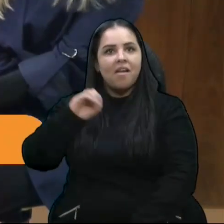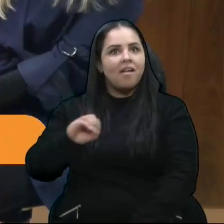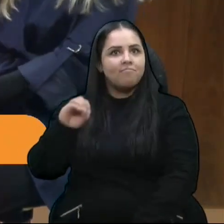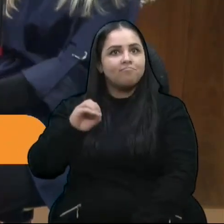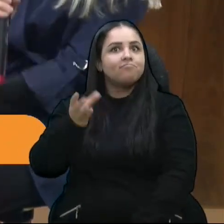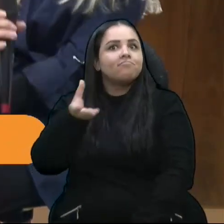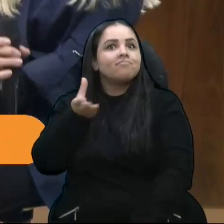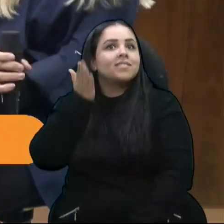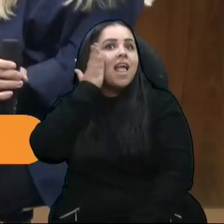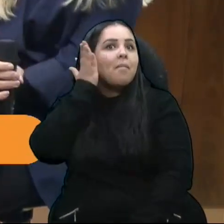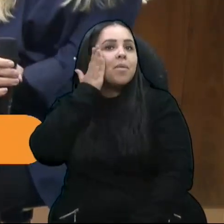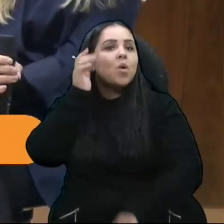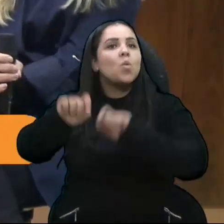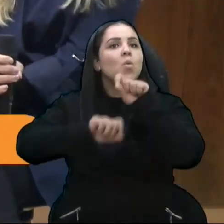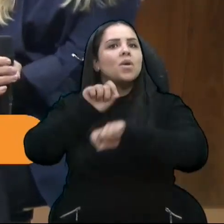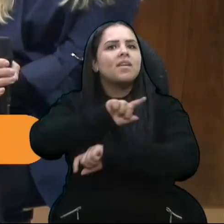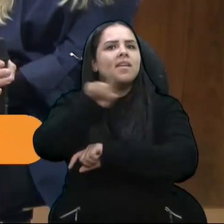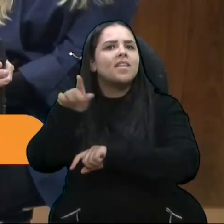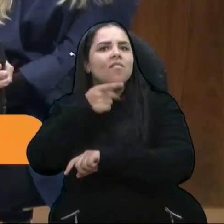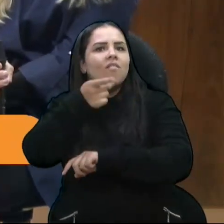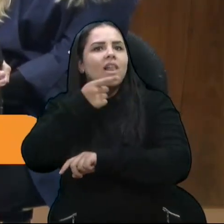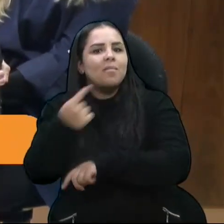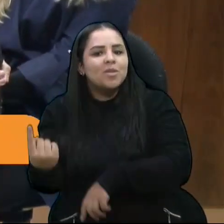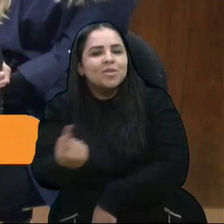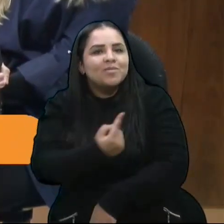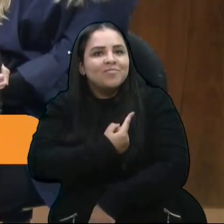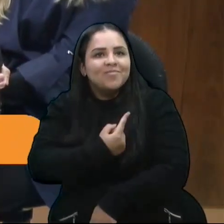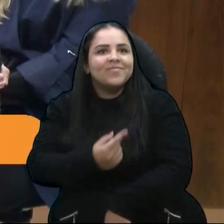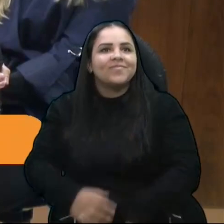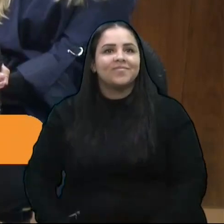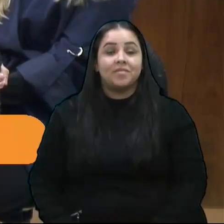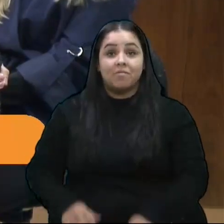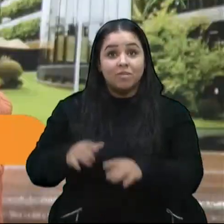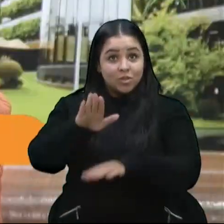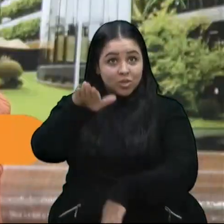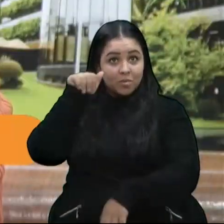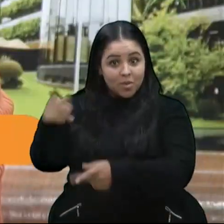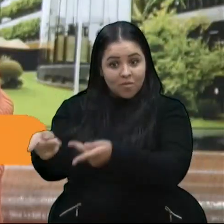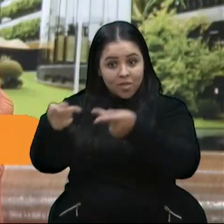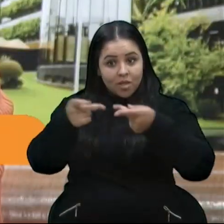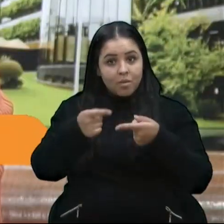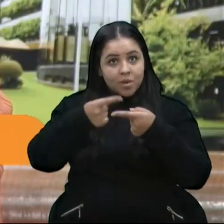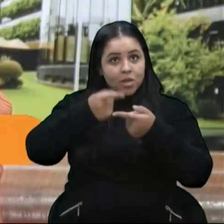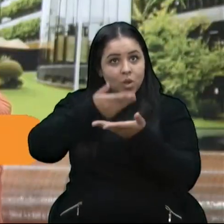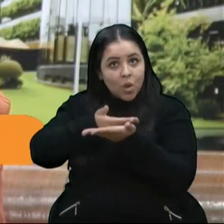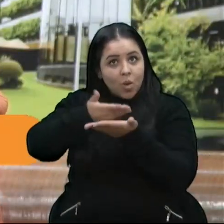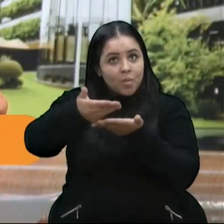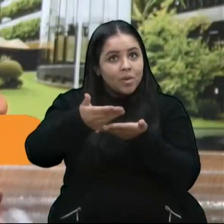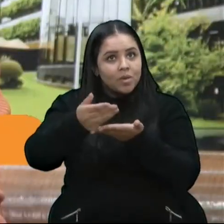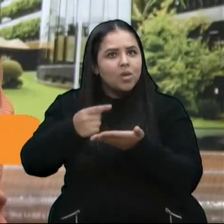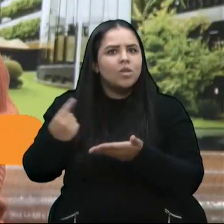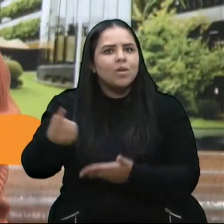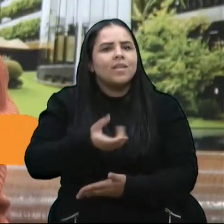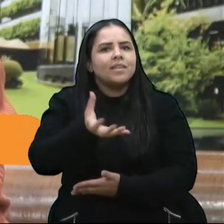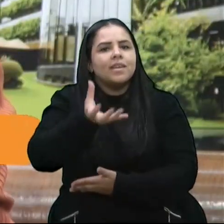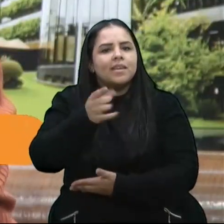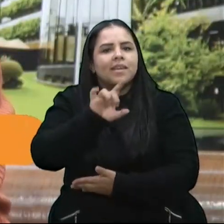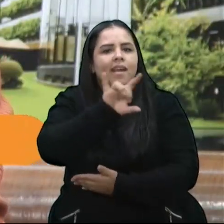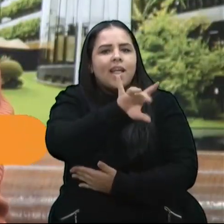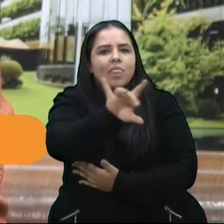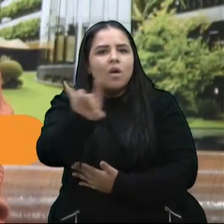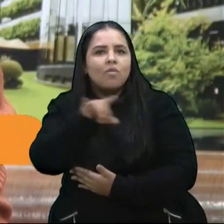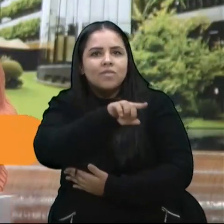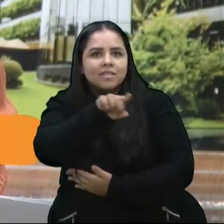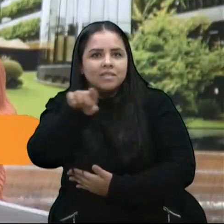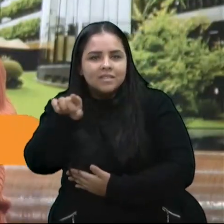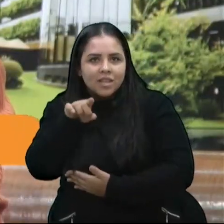dizer. Então, já logo vamos chamar os nossos convidados, porque, gente, inicialmente a gente gostaria que cada um de vocês falasse nessa